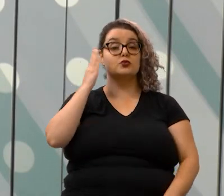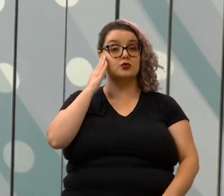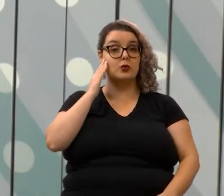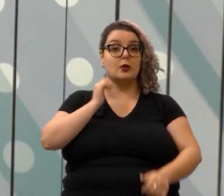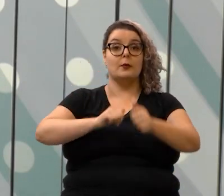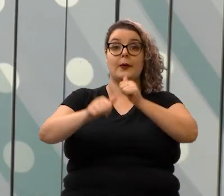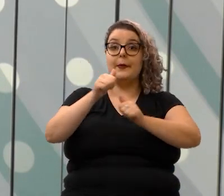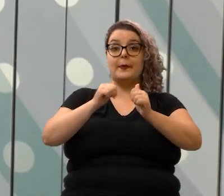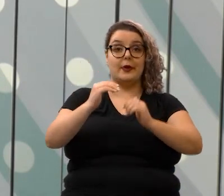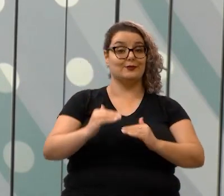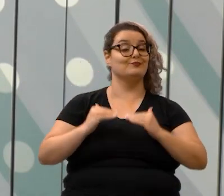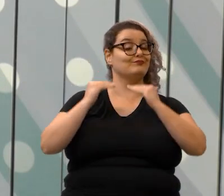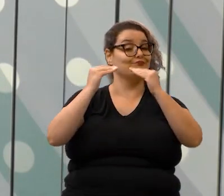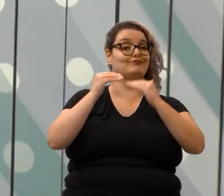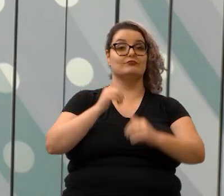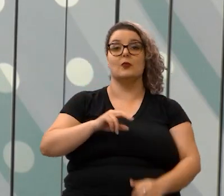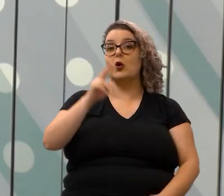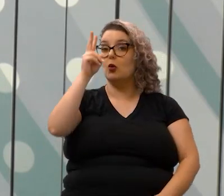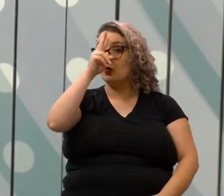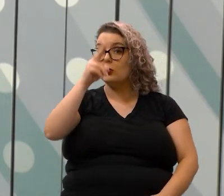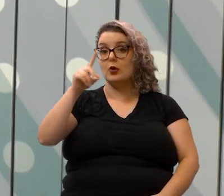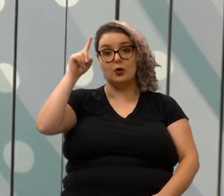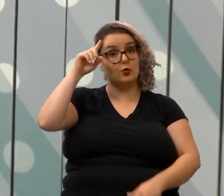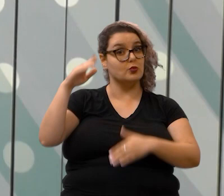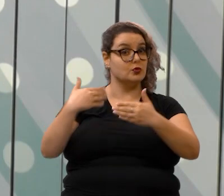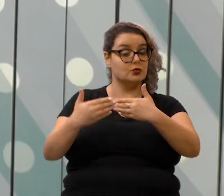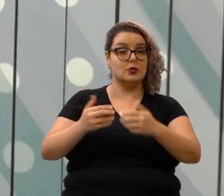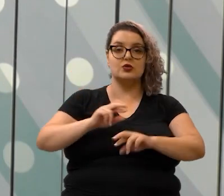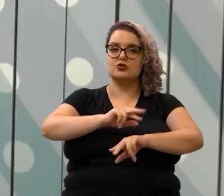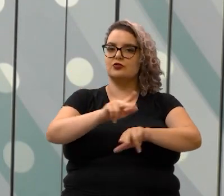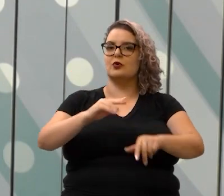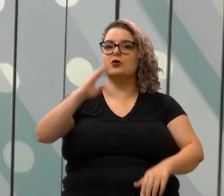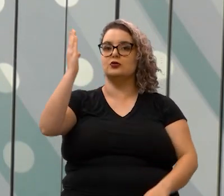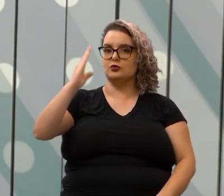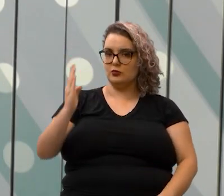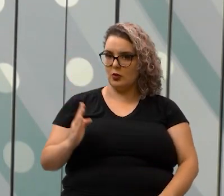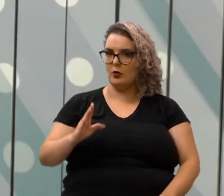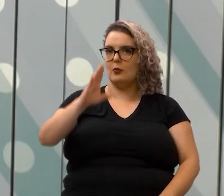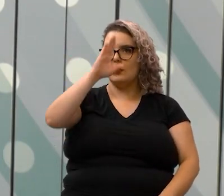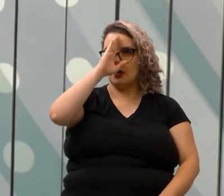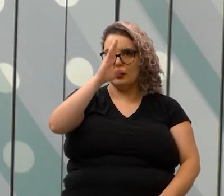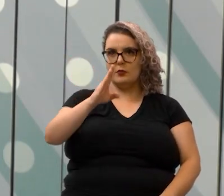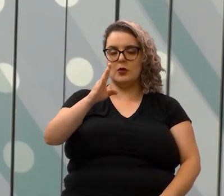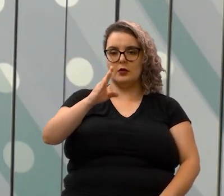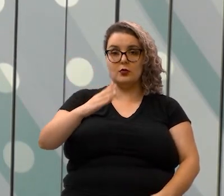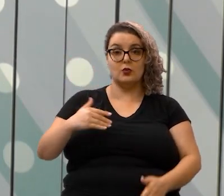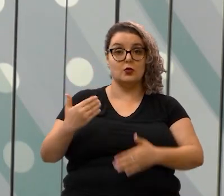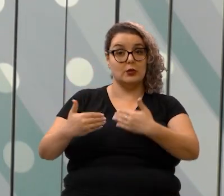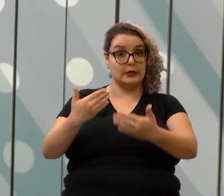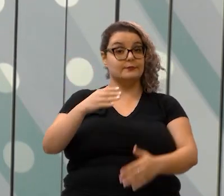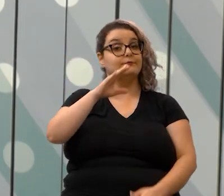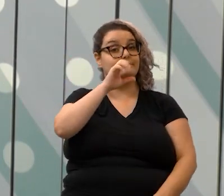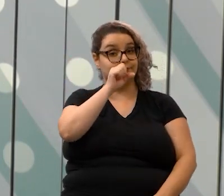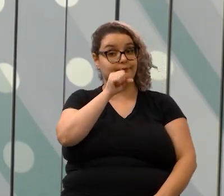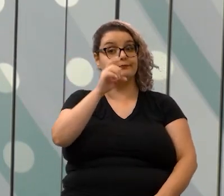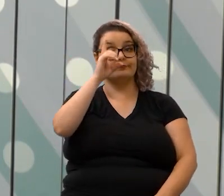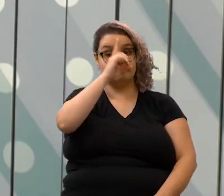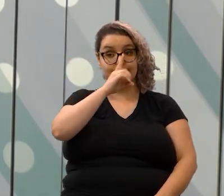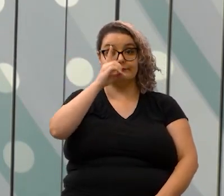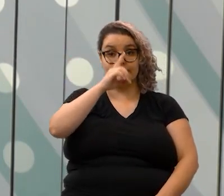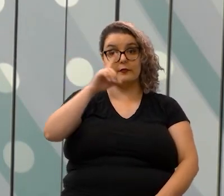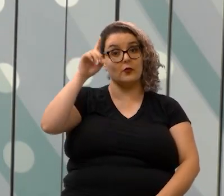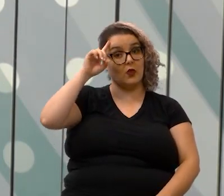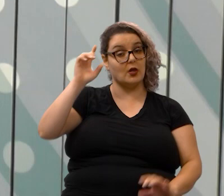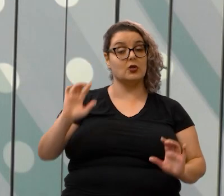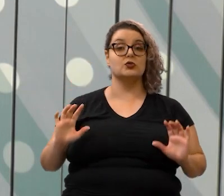que o consumo excessivo de álcool faz parte da rotina de muitos brasileiros, principalmente aí durante os finais de semana e